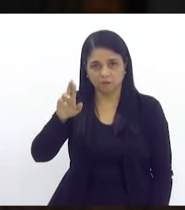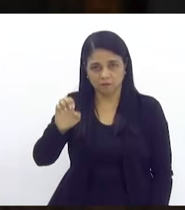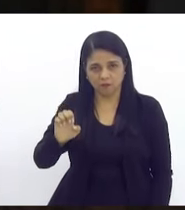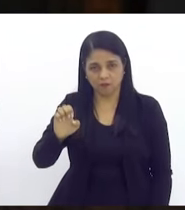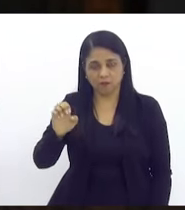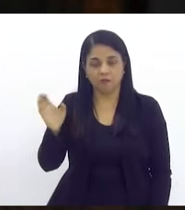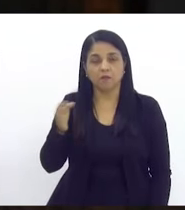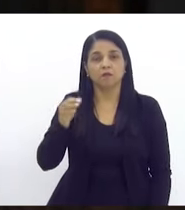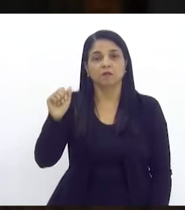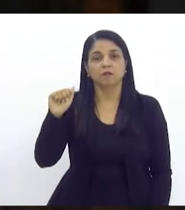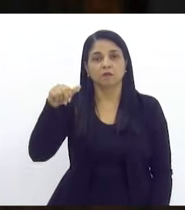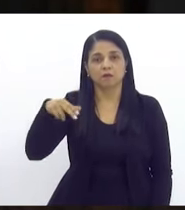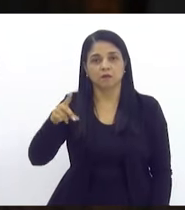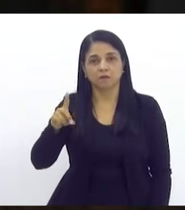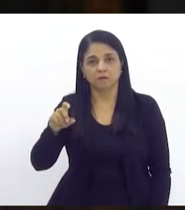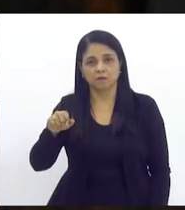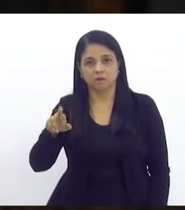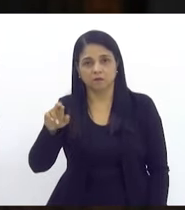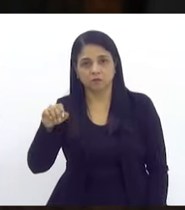Anderson Moraes,